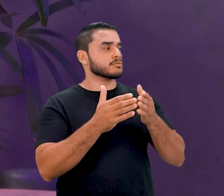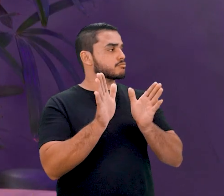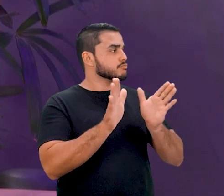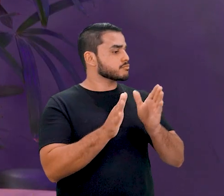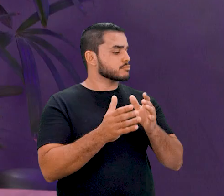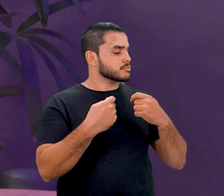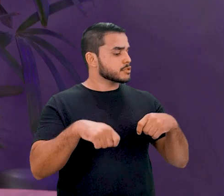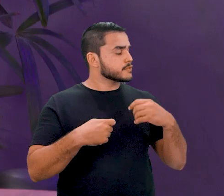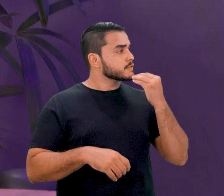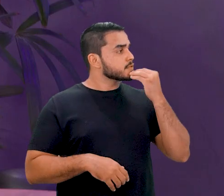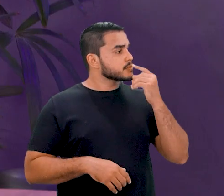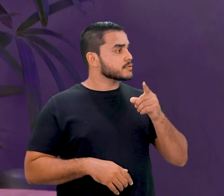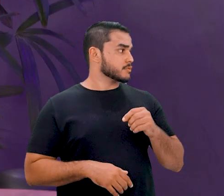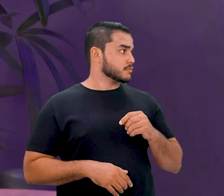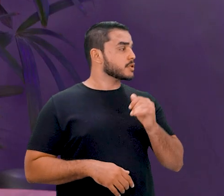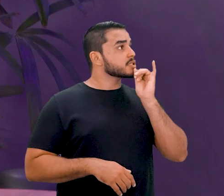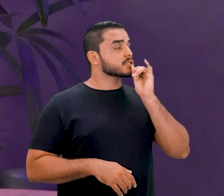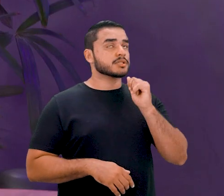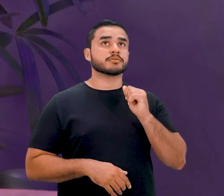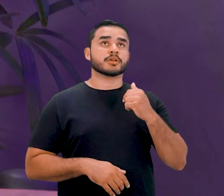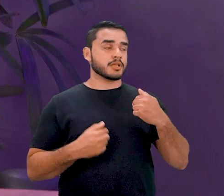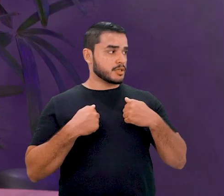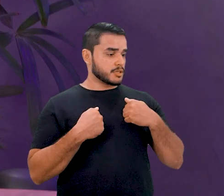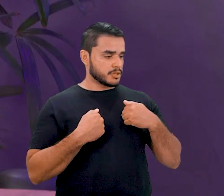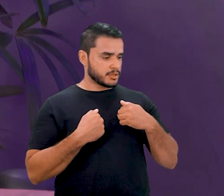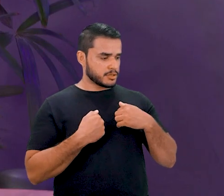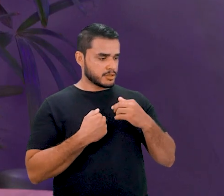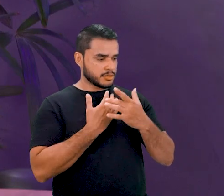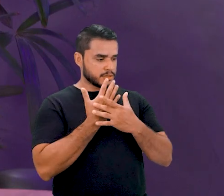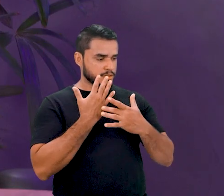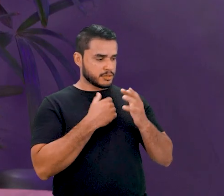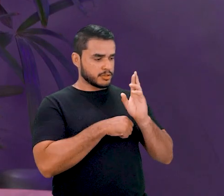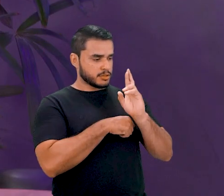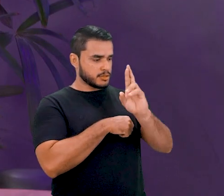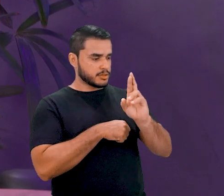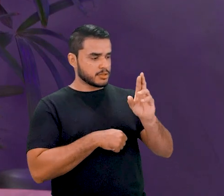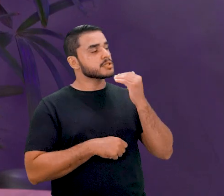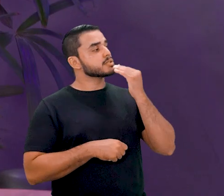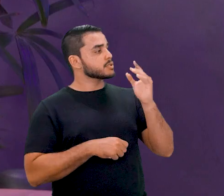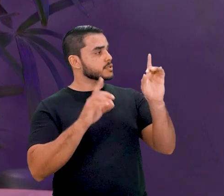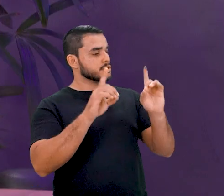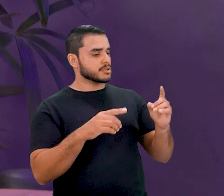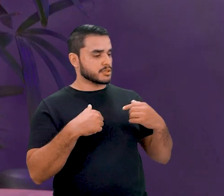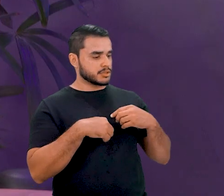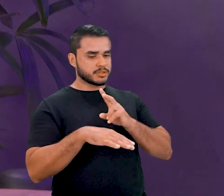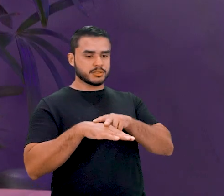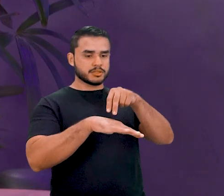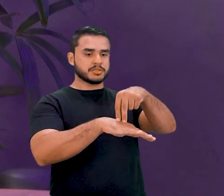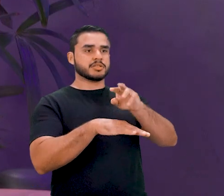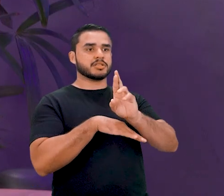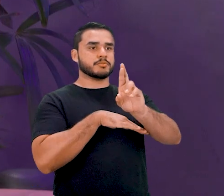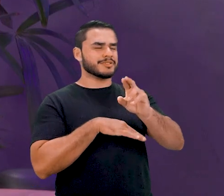pessoas pararem de achar que pessoa com deficiência tem que ser representada por pessoas sem deficiência, porque a gente não tem capacidade de falar por nós